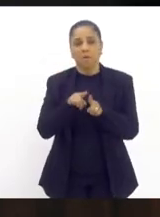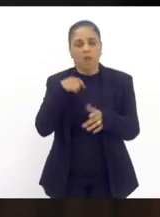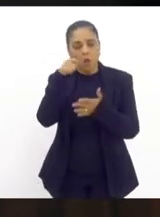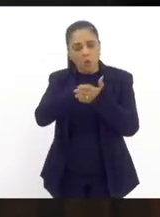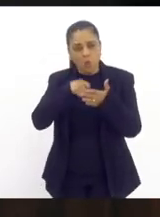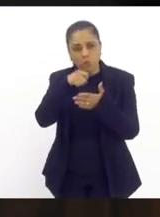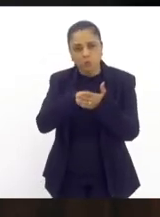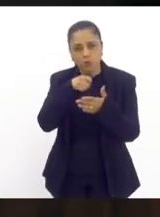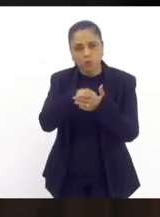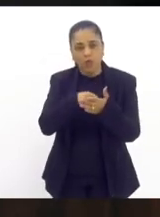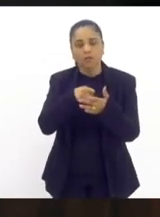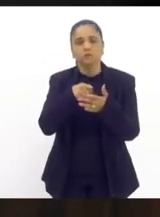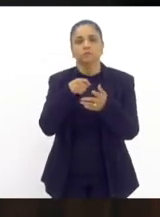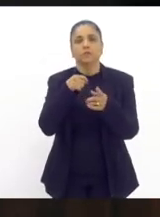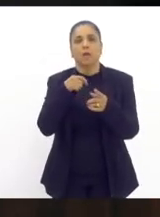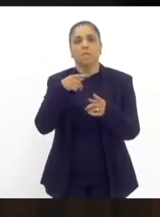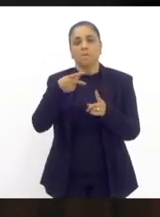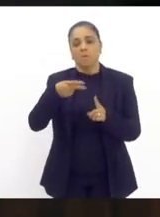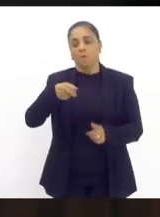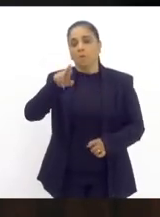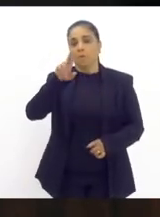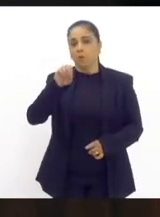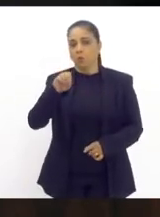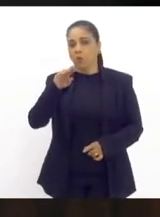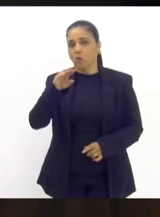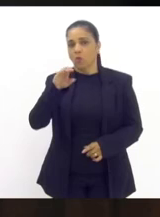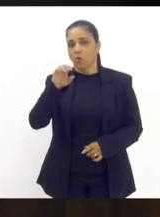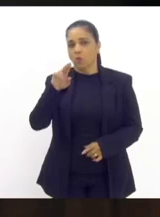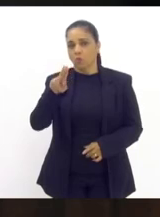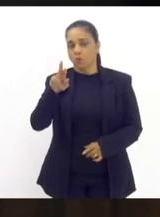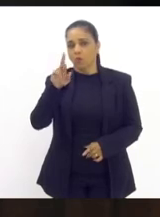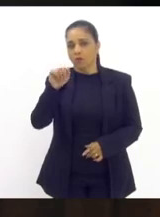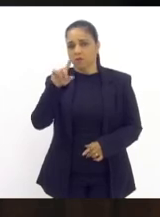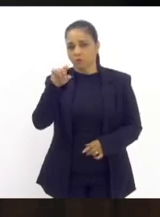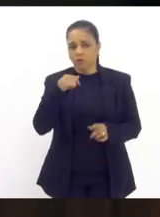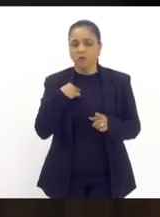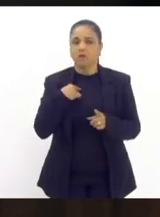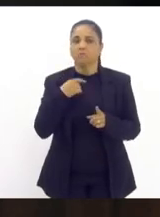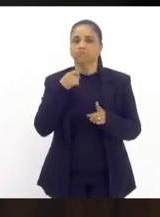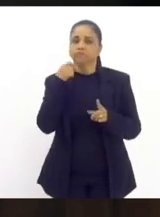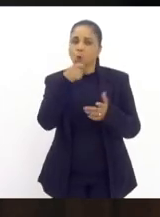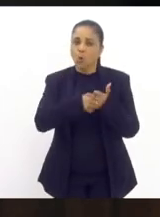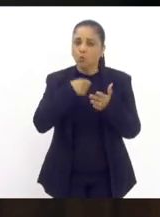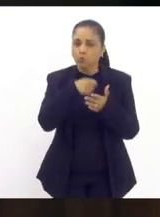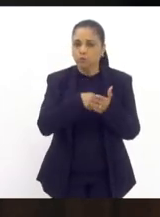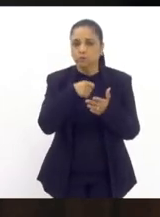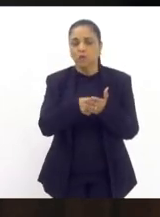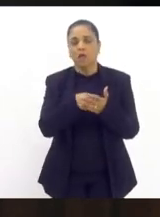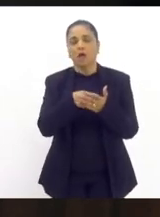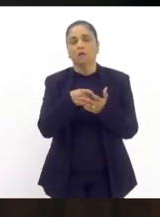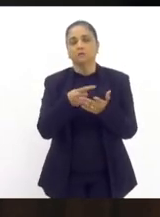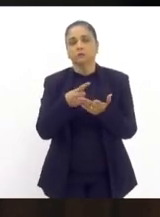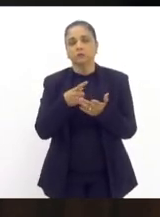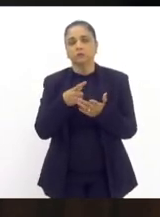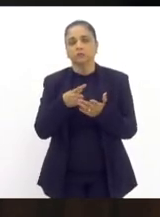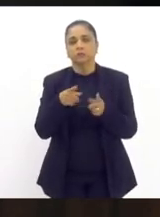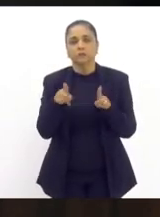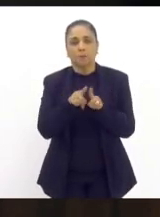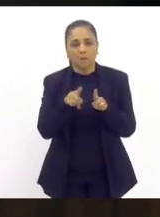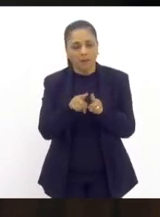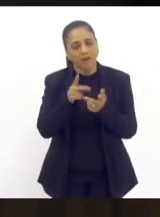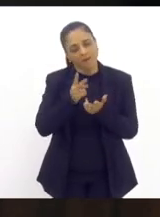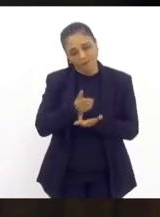procuradoria da mulher é um nome com peso também pela expertise também a eterna ela é Nossa eterna delegada